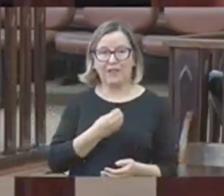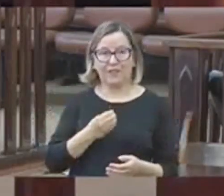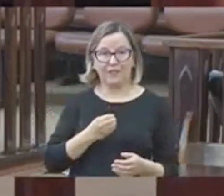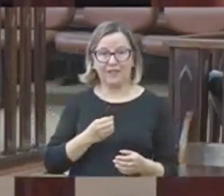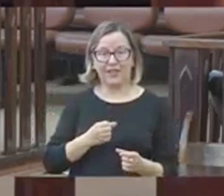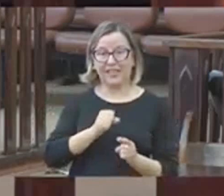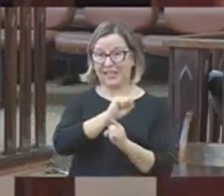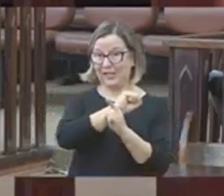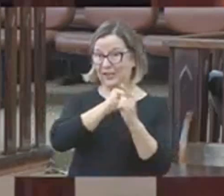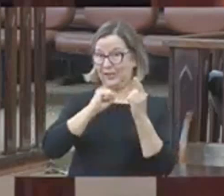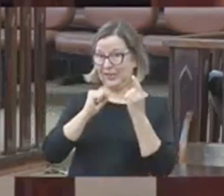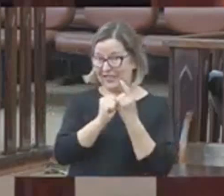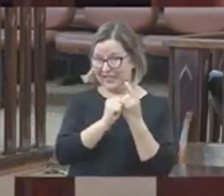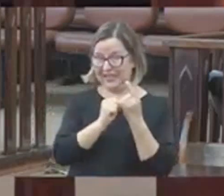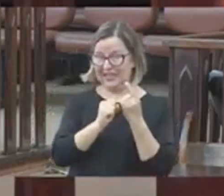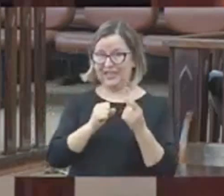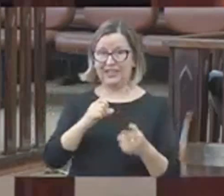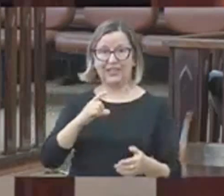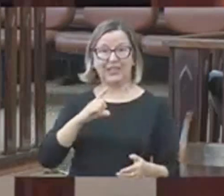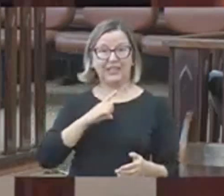baseado em leis